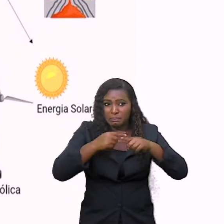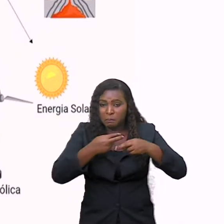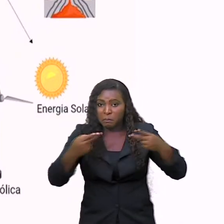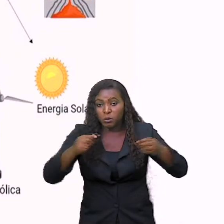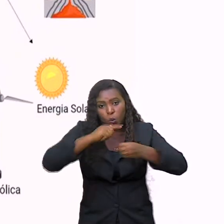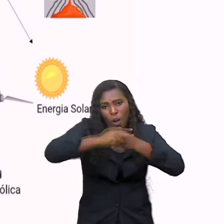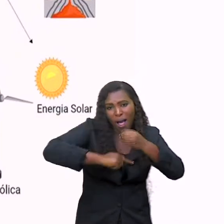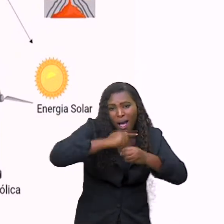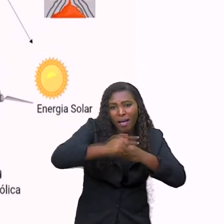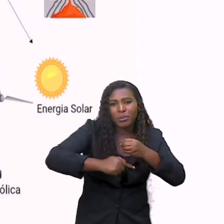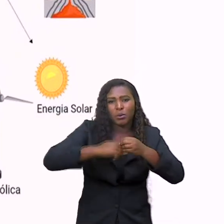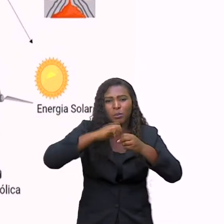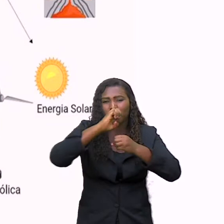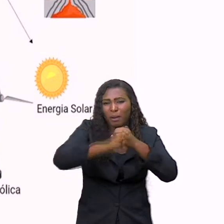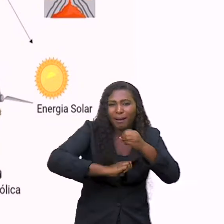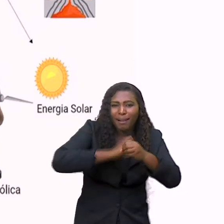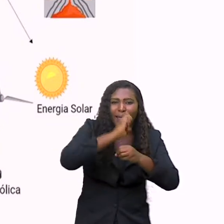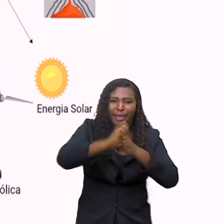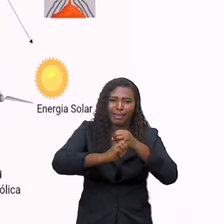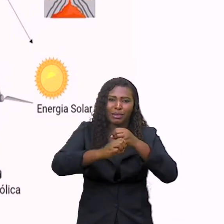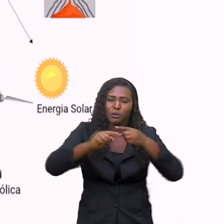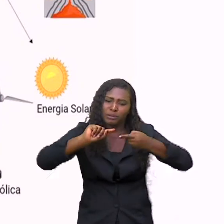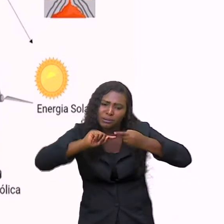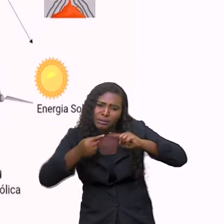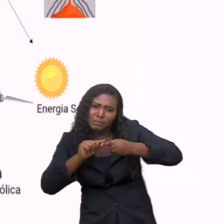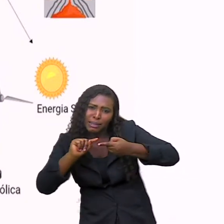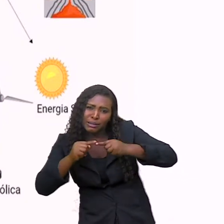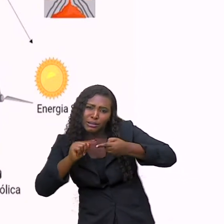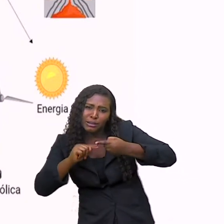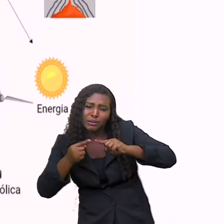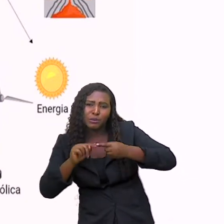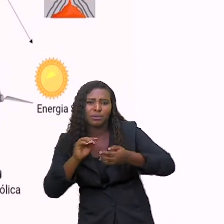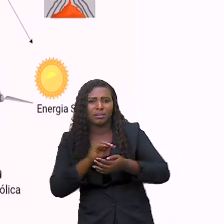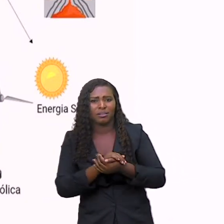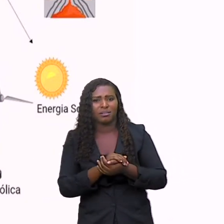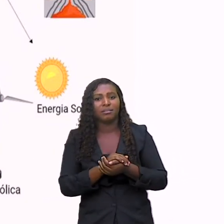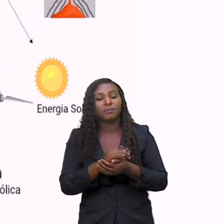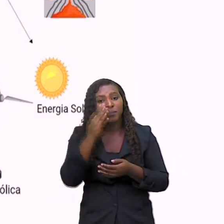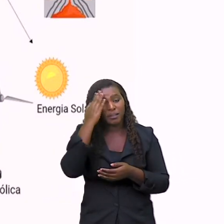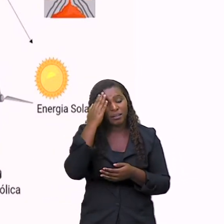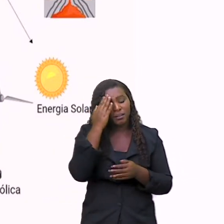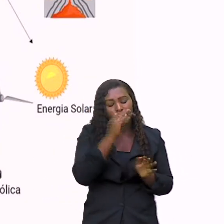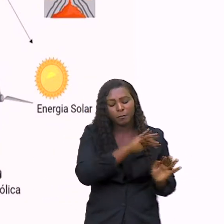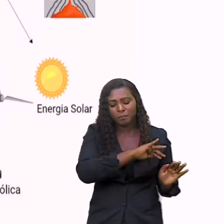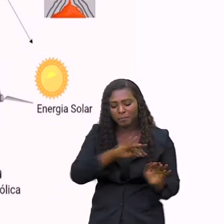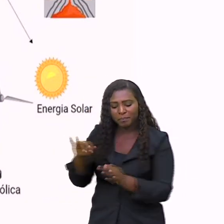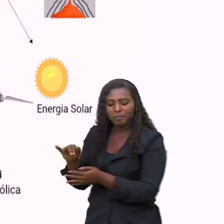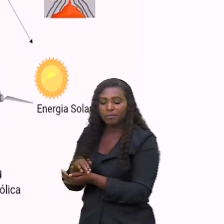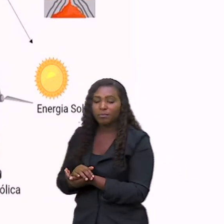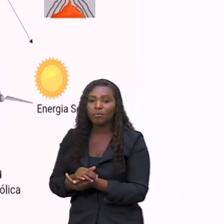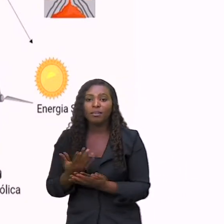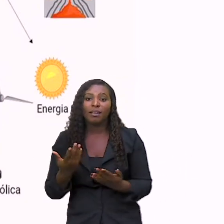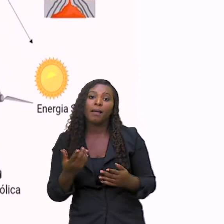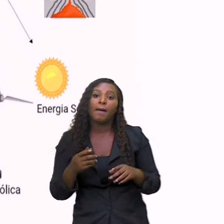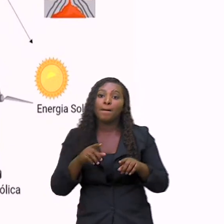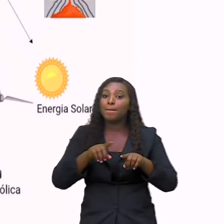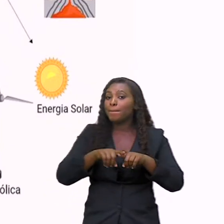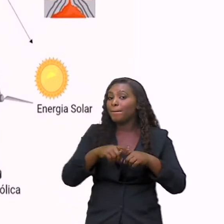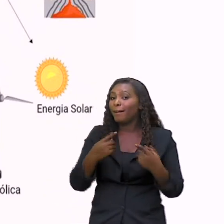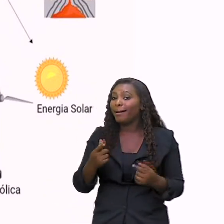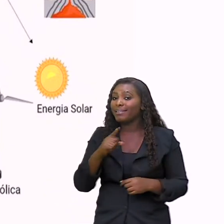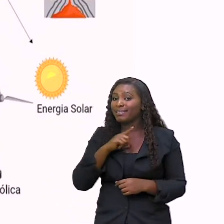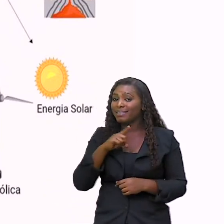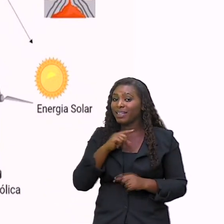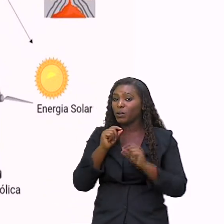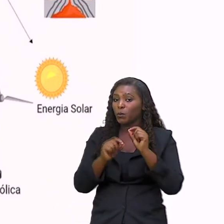constante universal dos gases perfeitos. Quais são as vantagens e as desvantagens